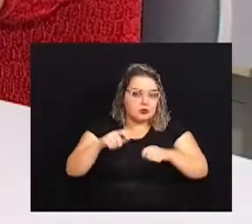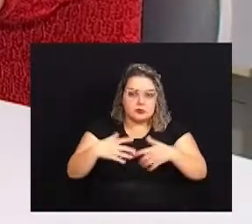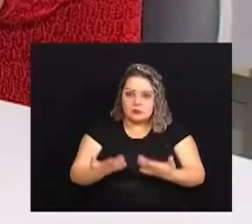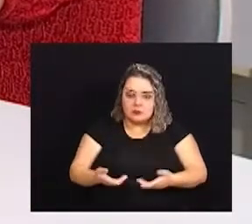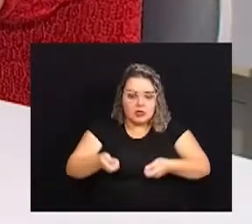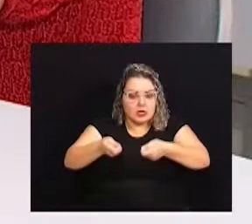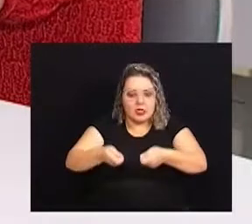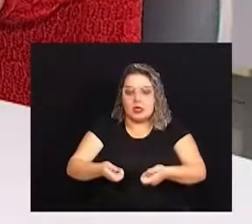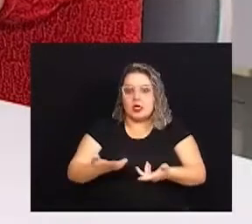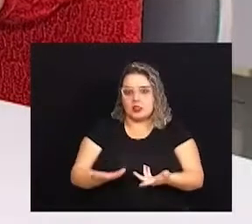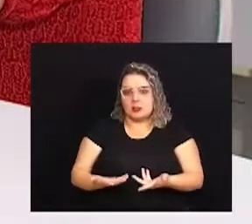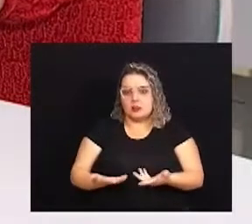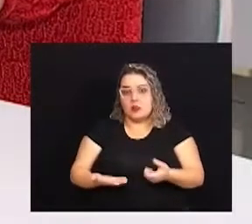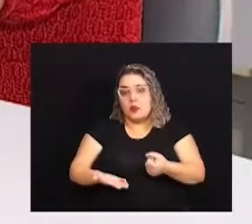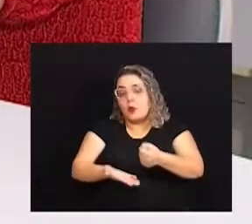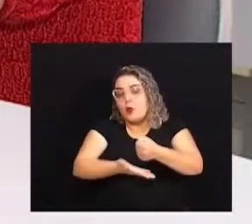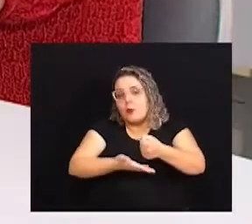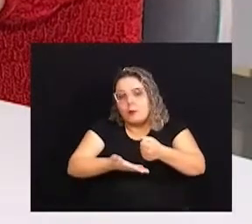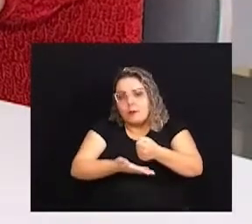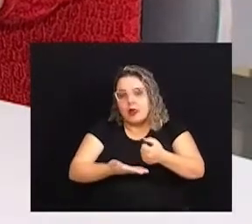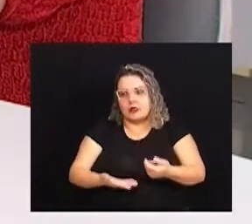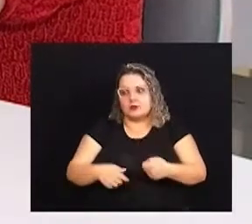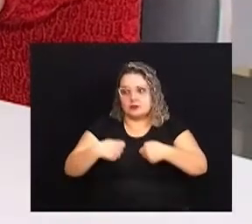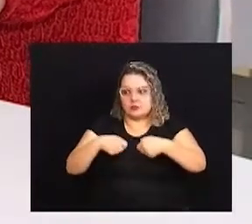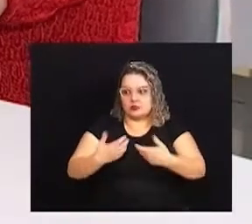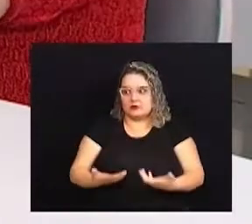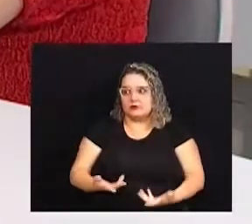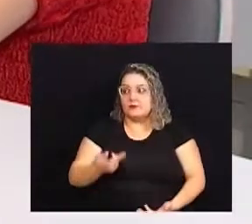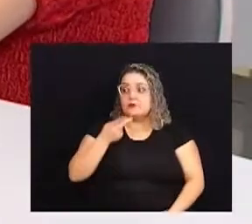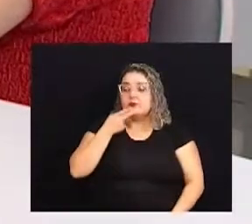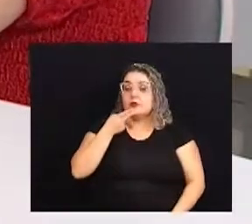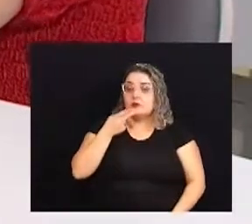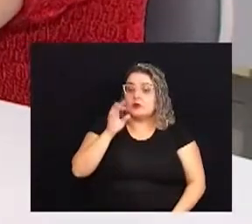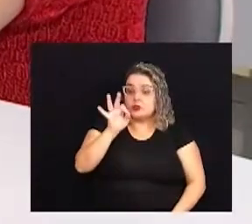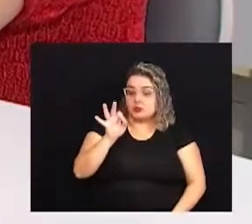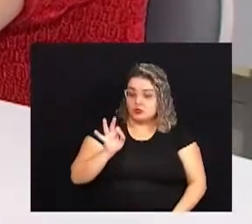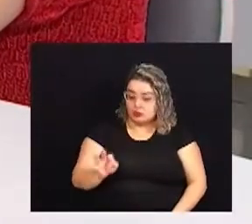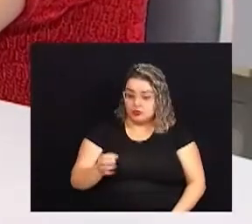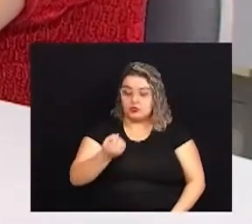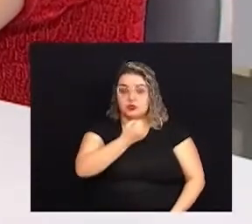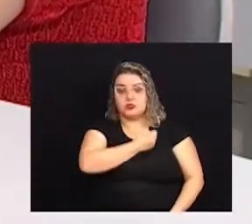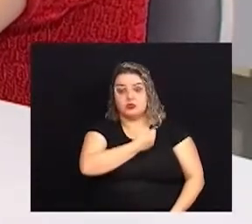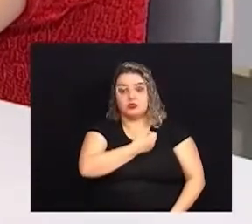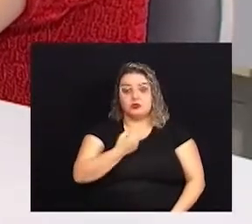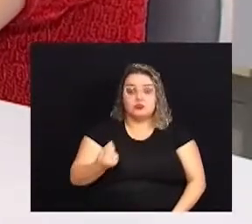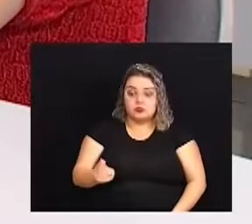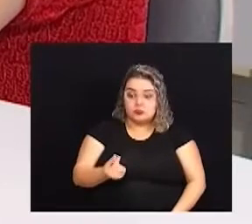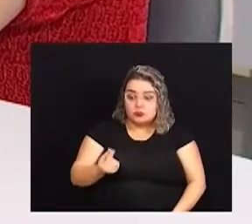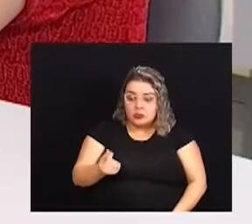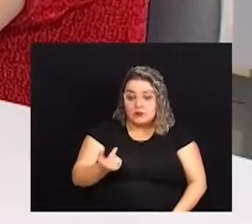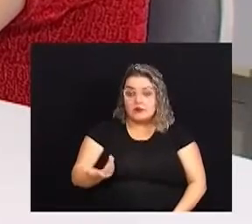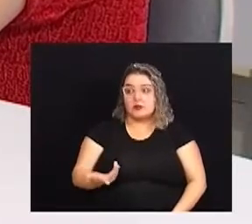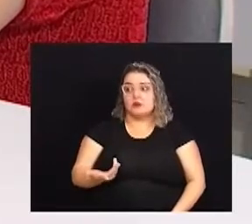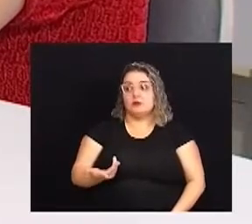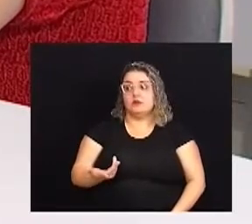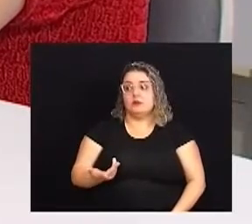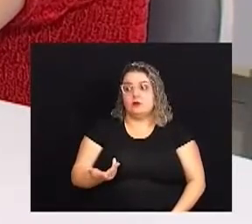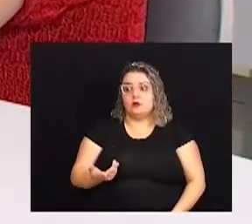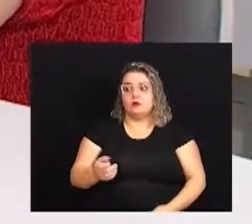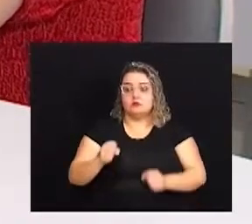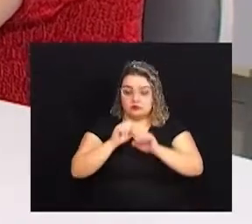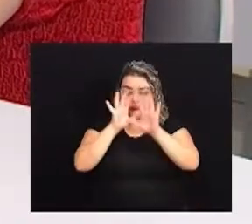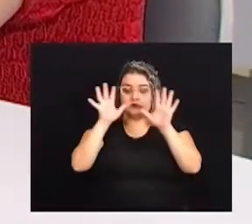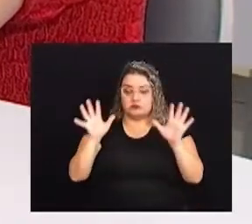para você garantir aí um mínimo necessário. Falando agora de porcentagens, números, valores, a gente